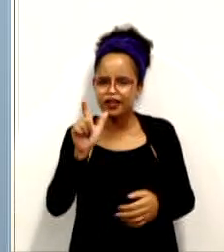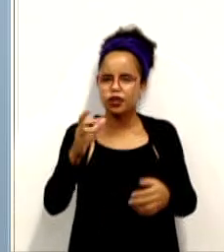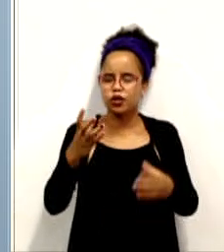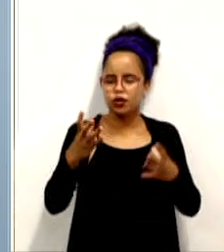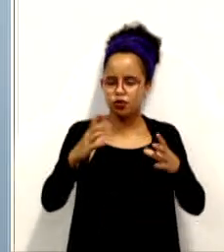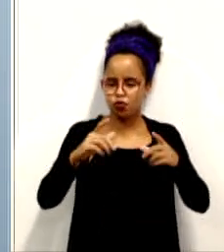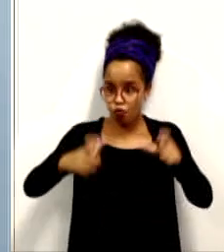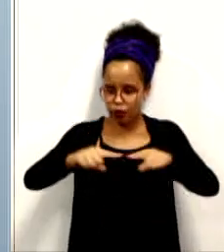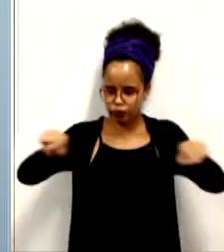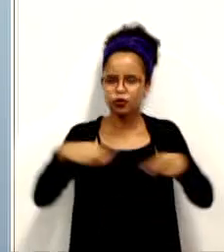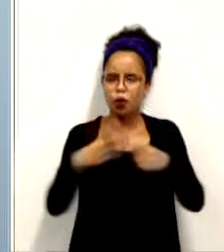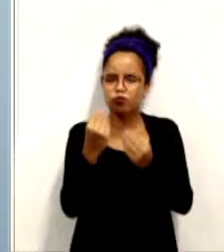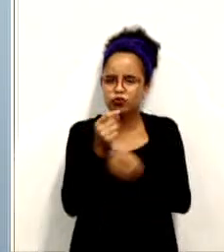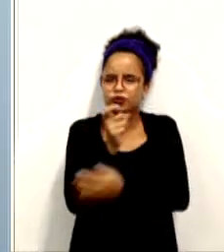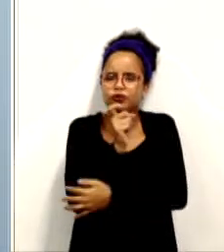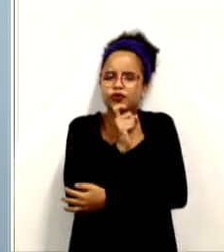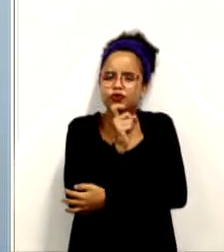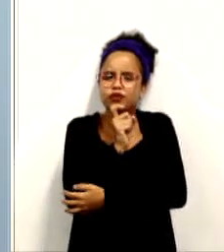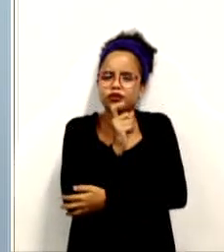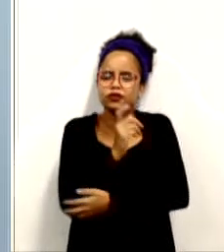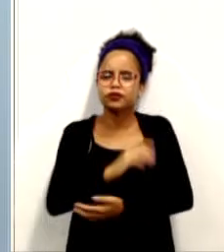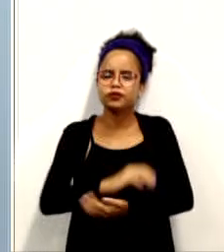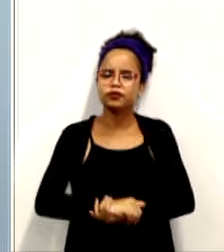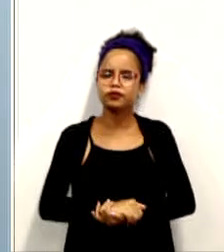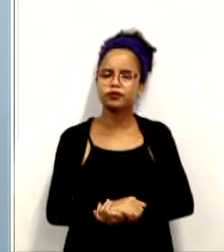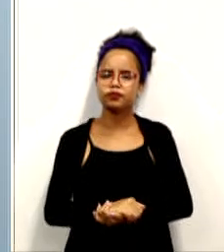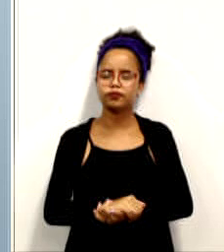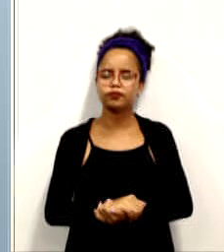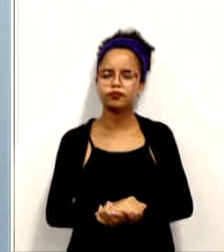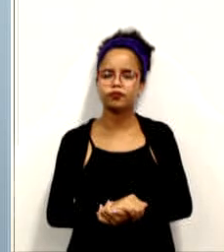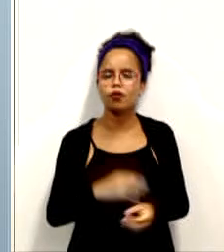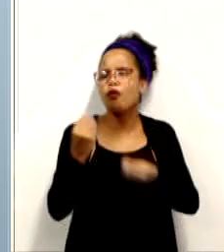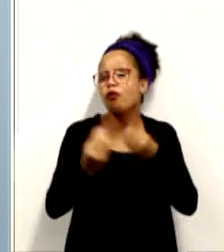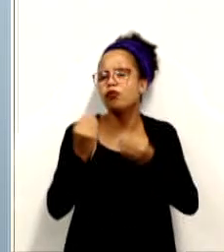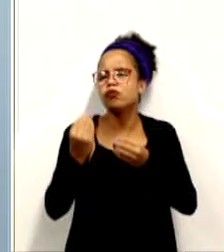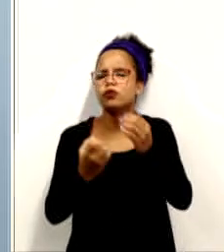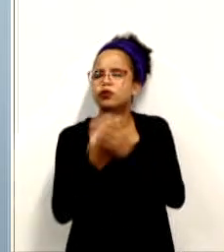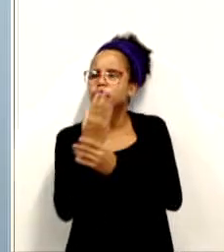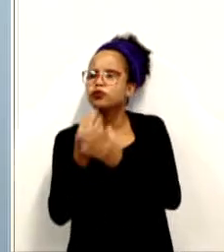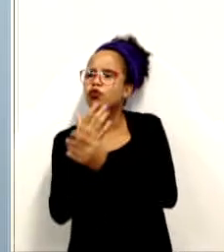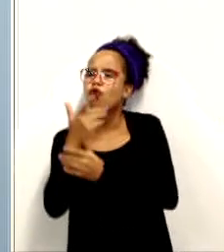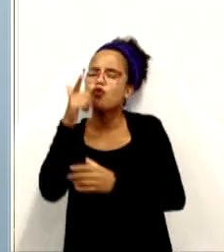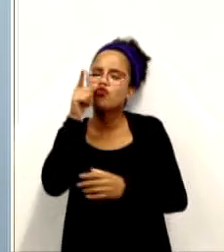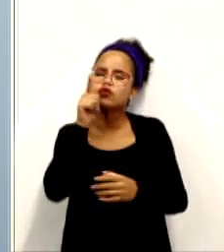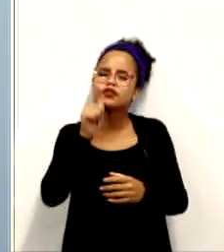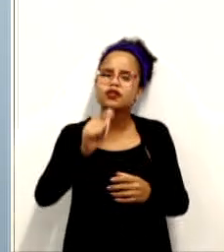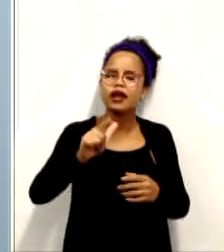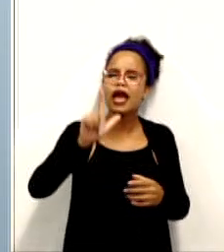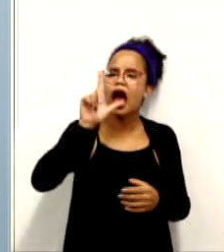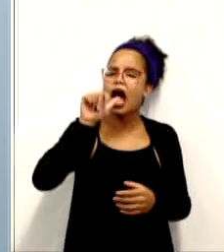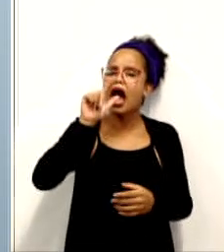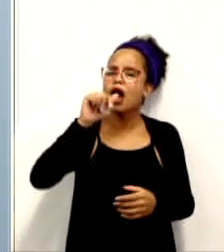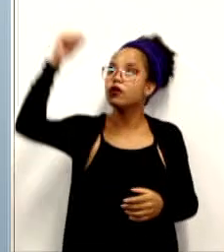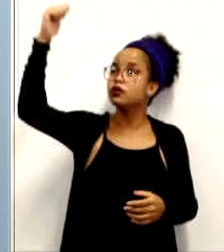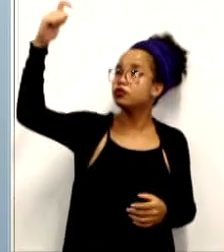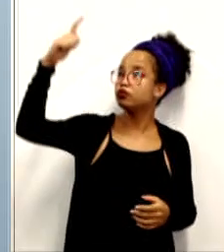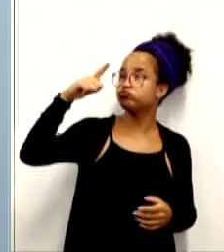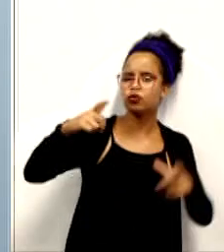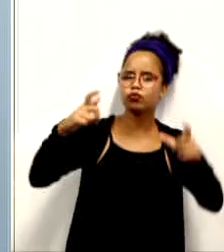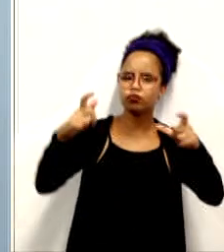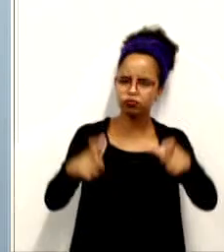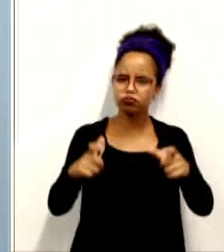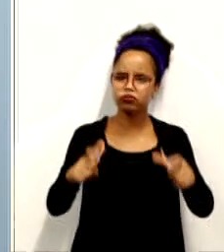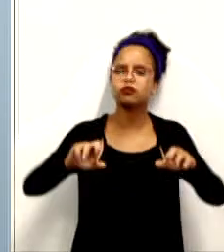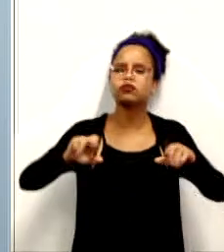Como as plantas conseguem água e luz em ambientes tão diferentes, né? Então,